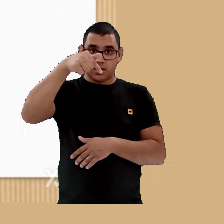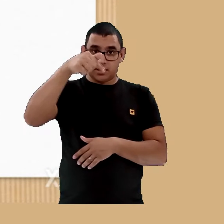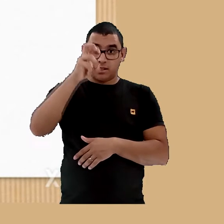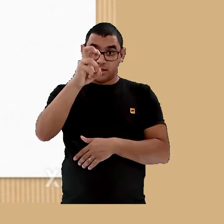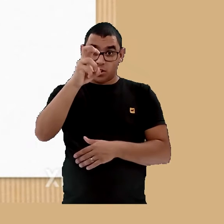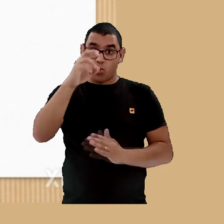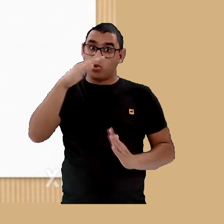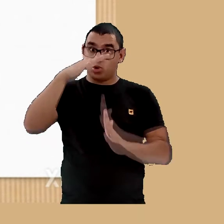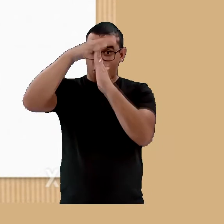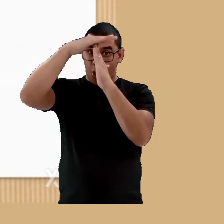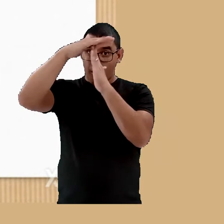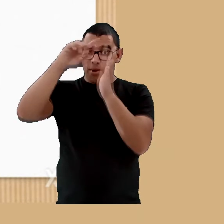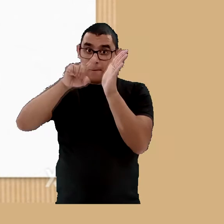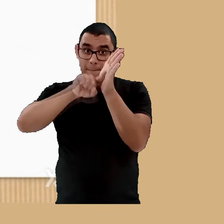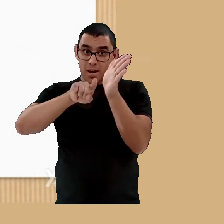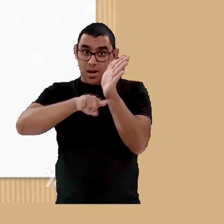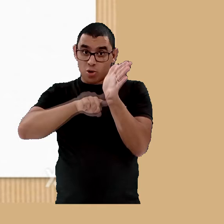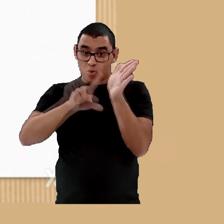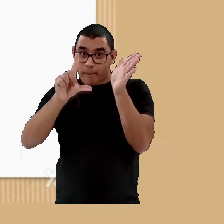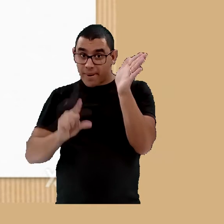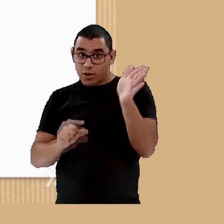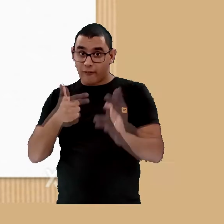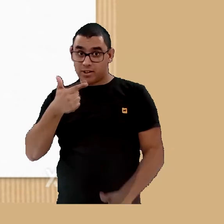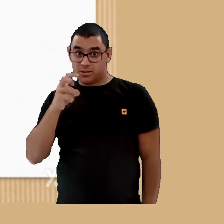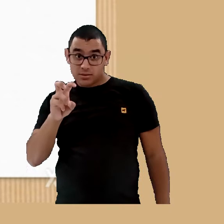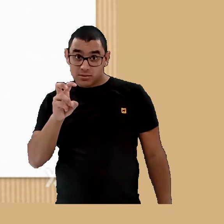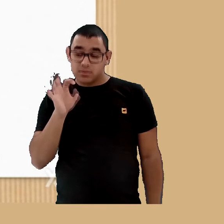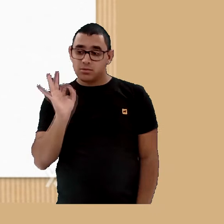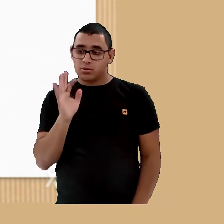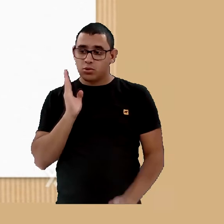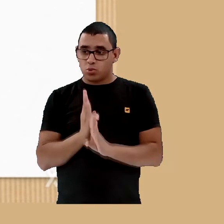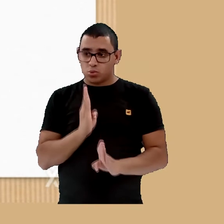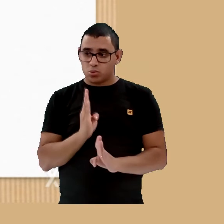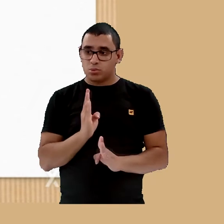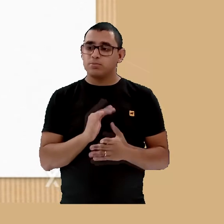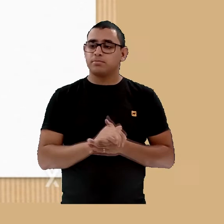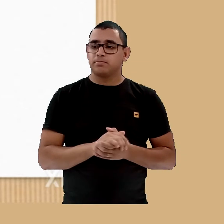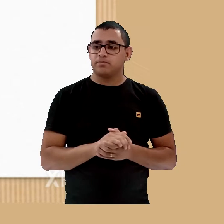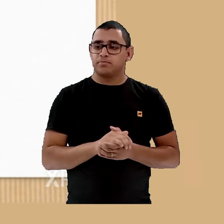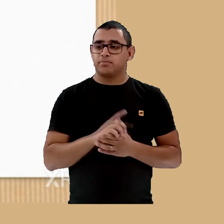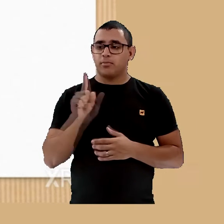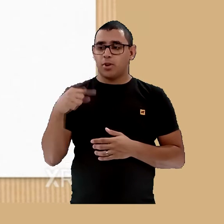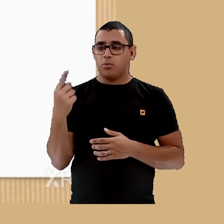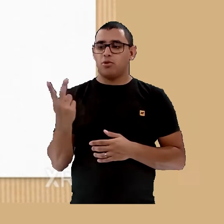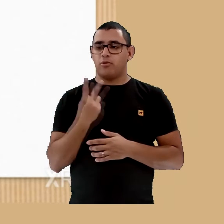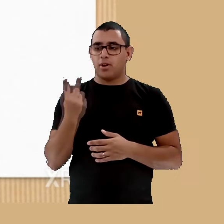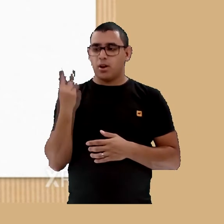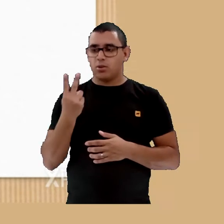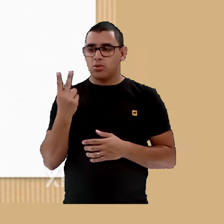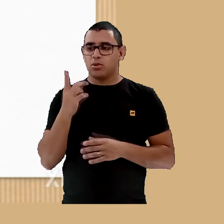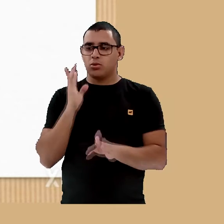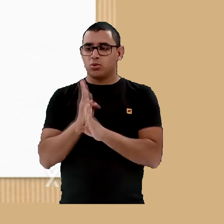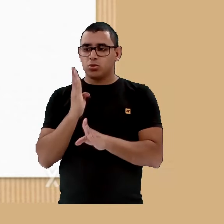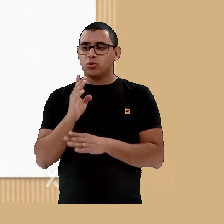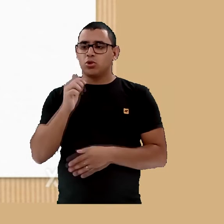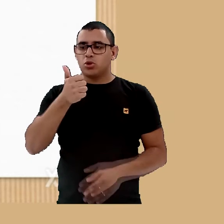25 graus, 50 graus Celsius. O coeficiente de dilatação linear do ferro foi dado de 12